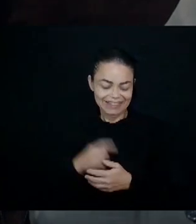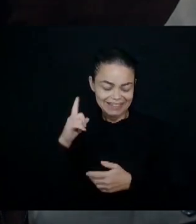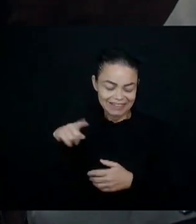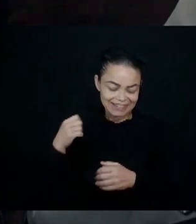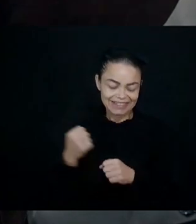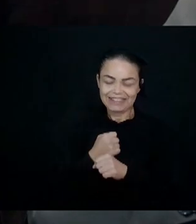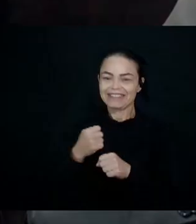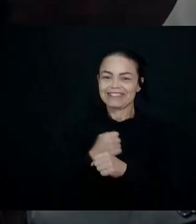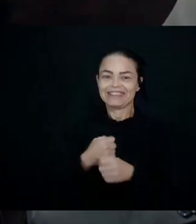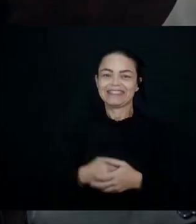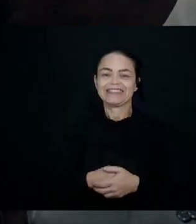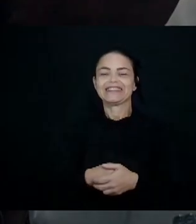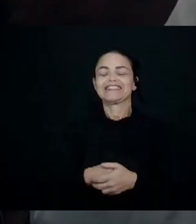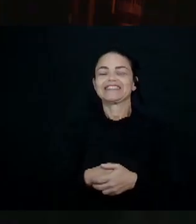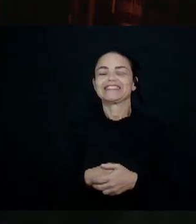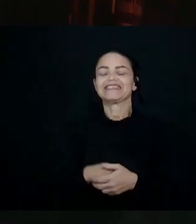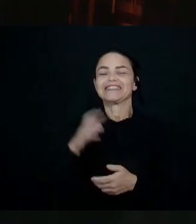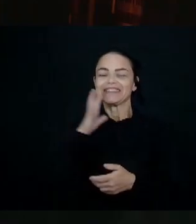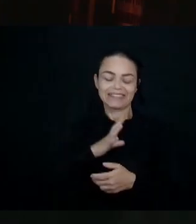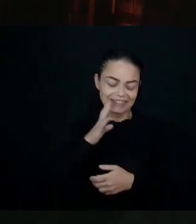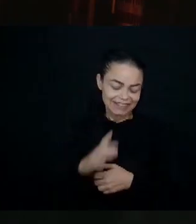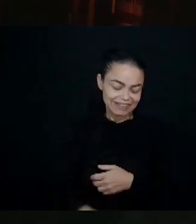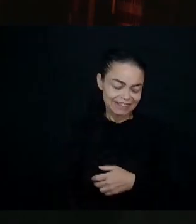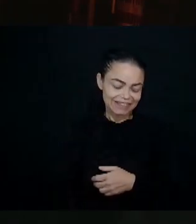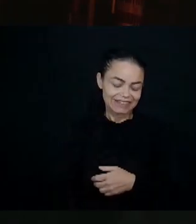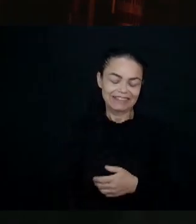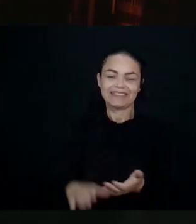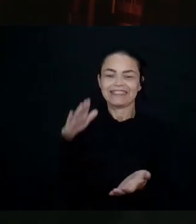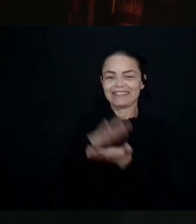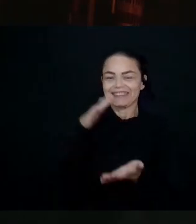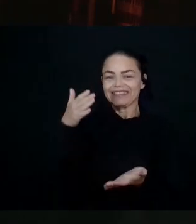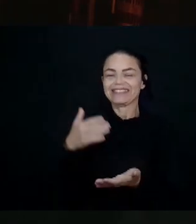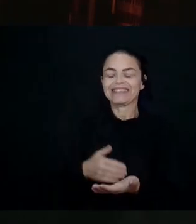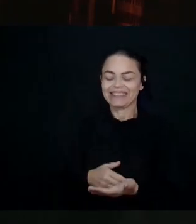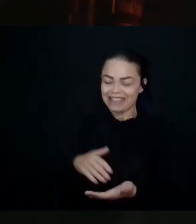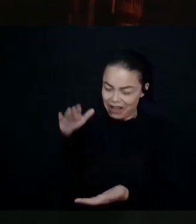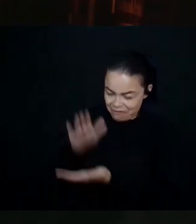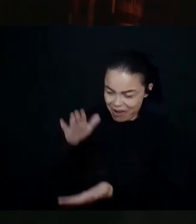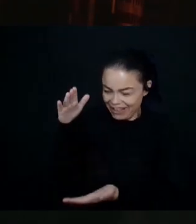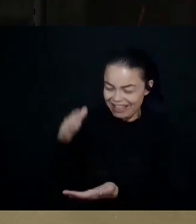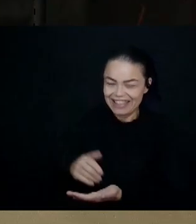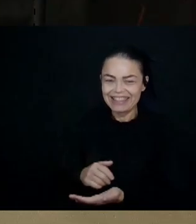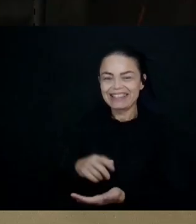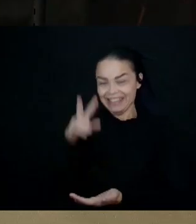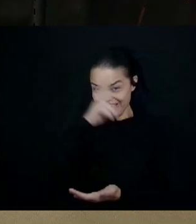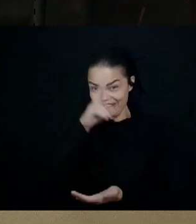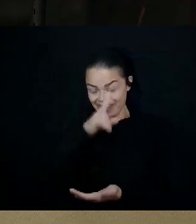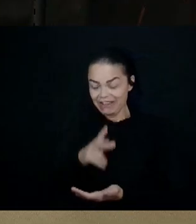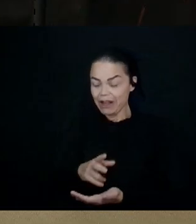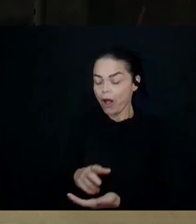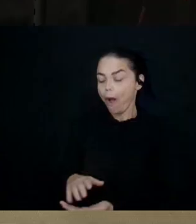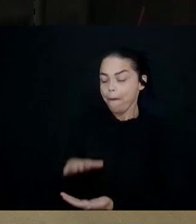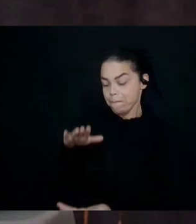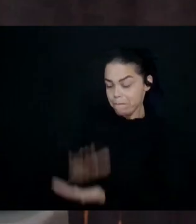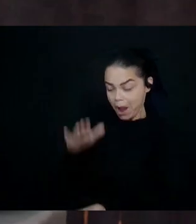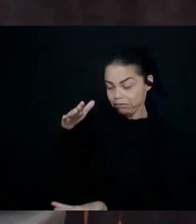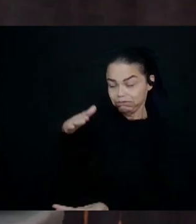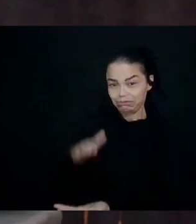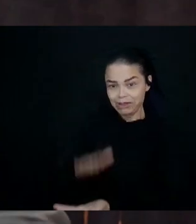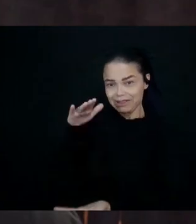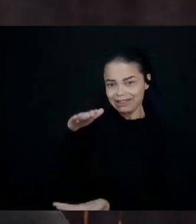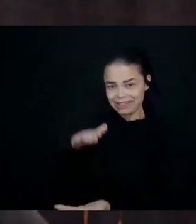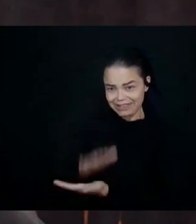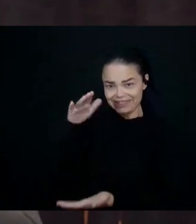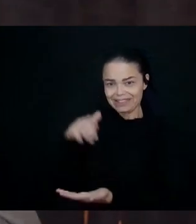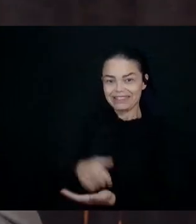Olha que legal. E esse negócio de bater bafo, né? Você lembra na escola? Você lembra, Thiago? Você fez isso na escola? Fiz. Mesmo que eu não